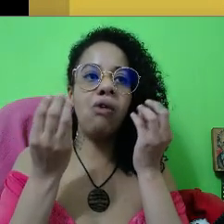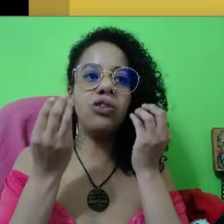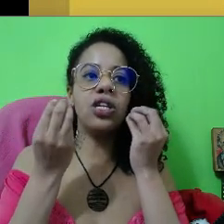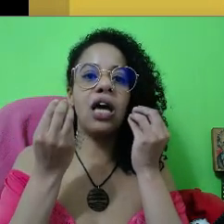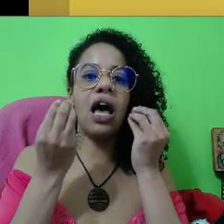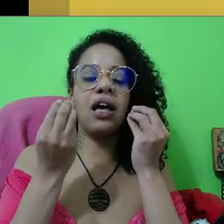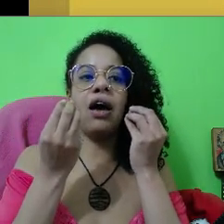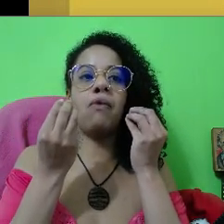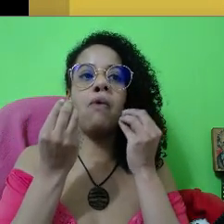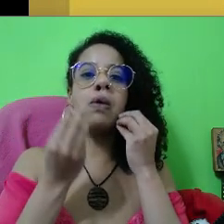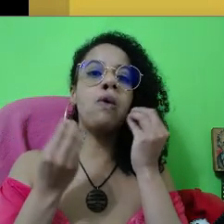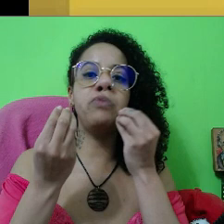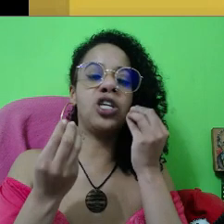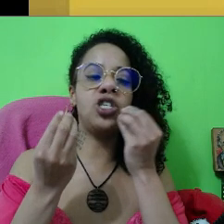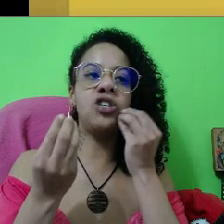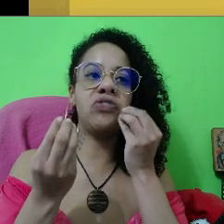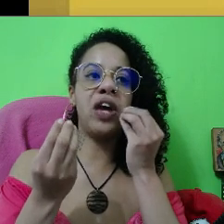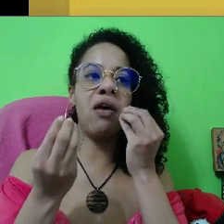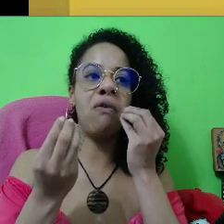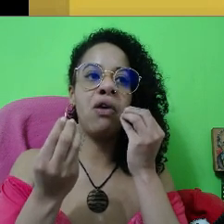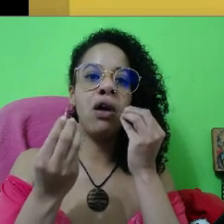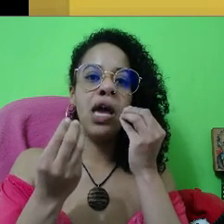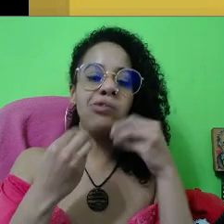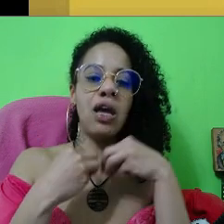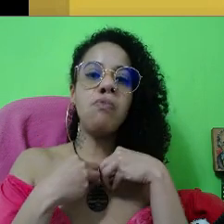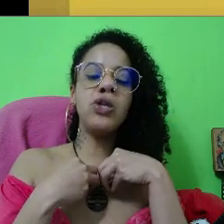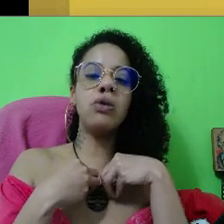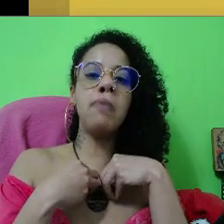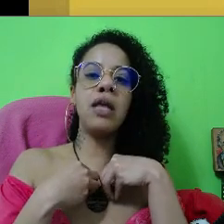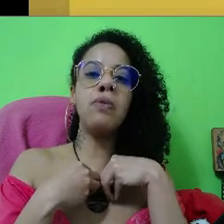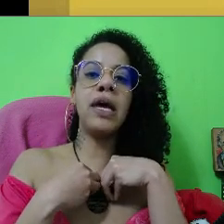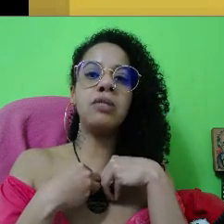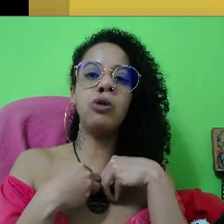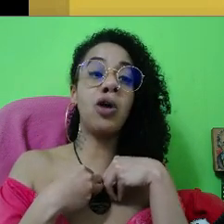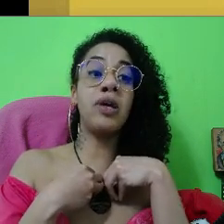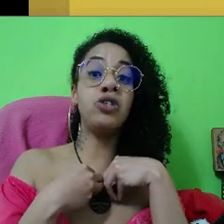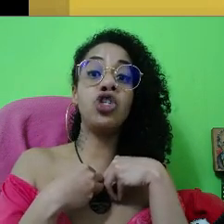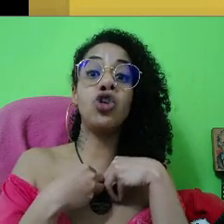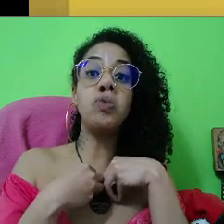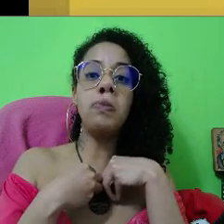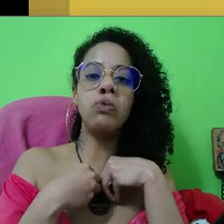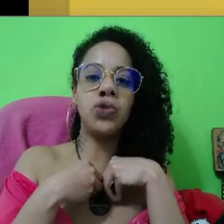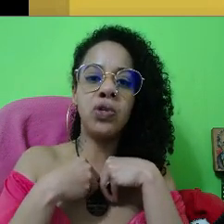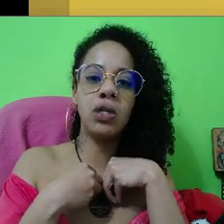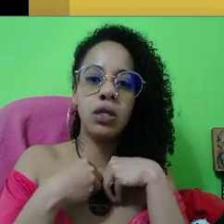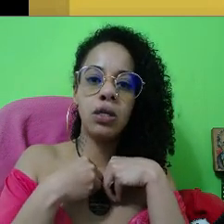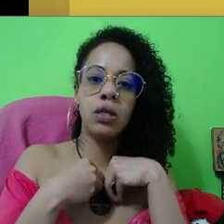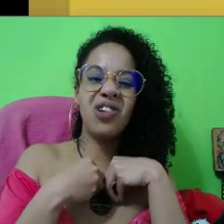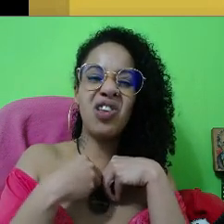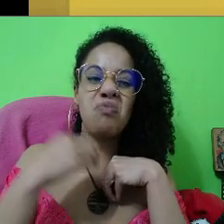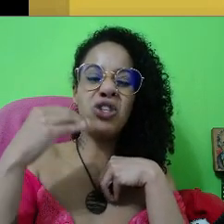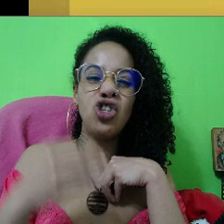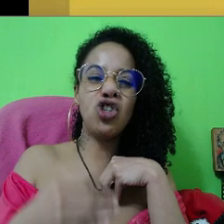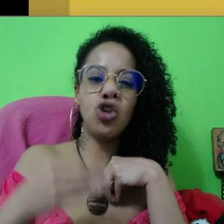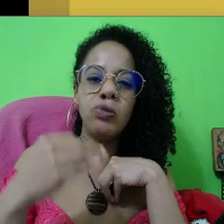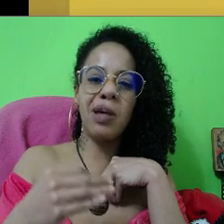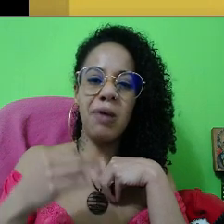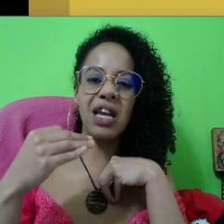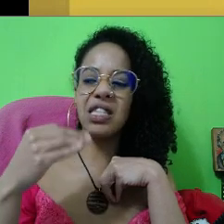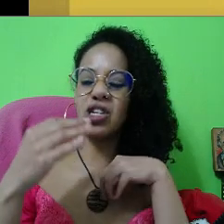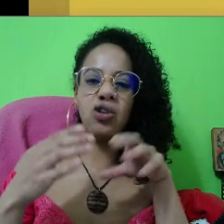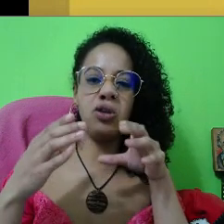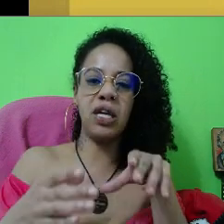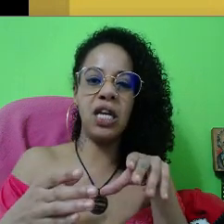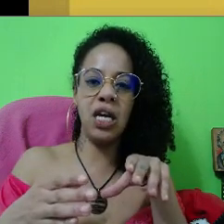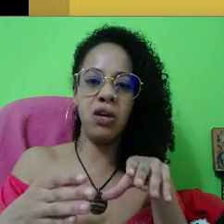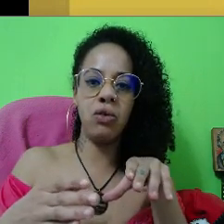aonde Qual é o objetivo real eu tenho muito medo mesmo eu tenho medo de todo mundo eu tenho medo de todo